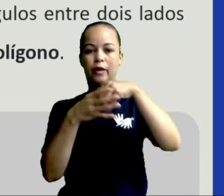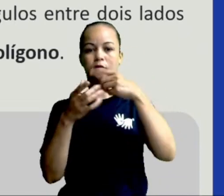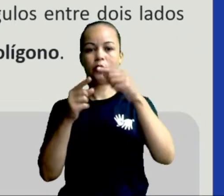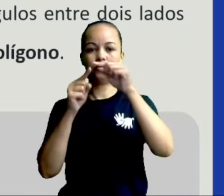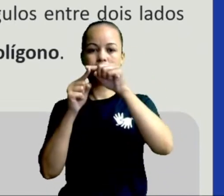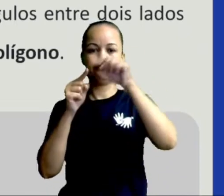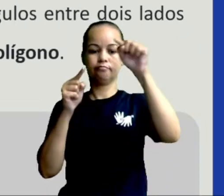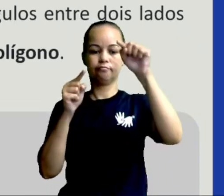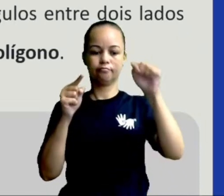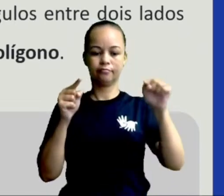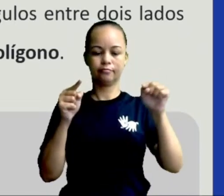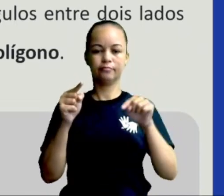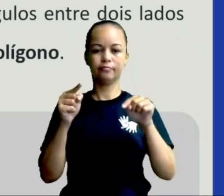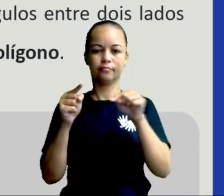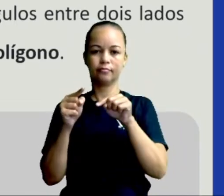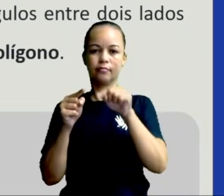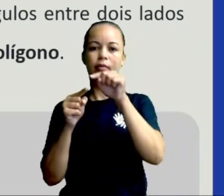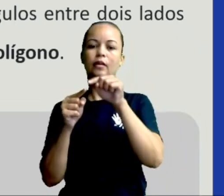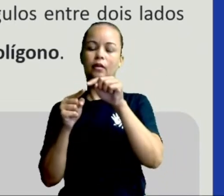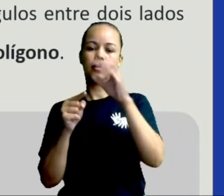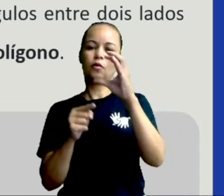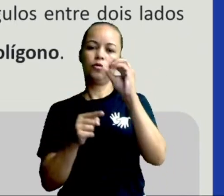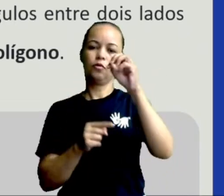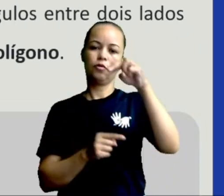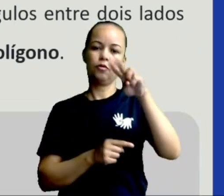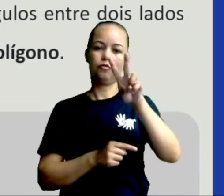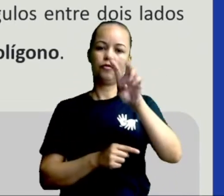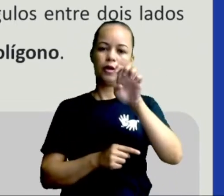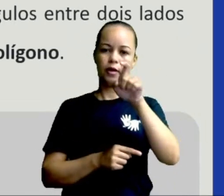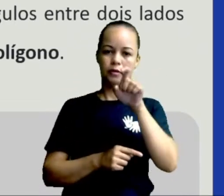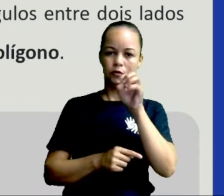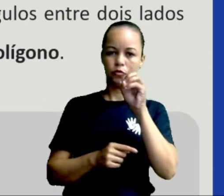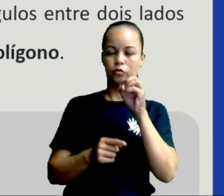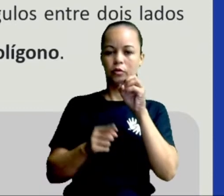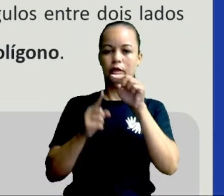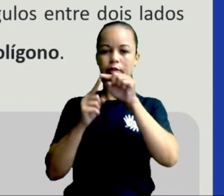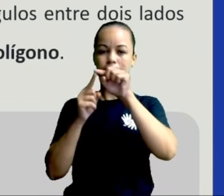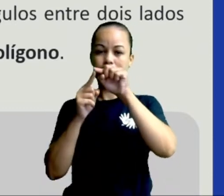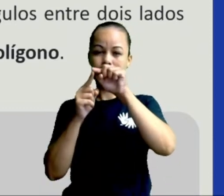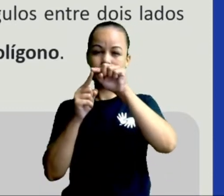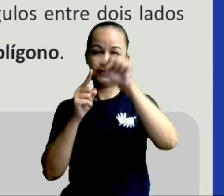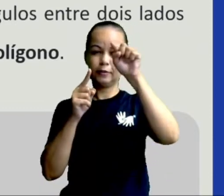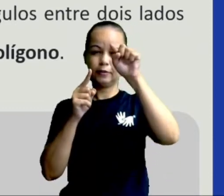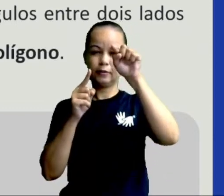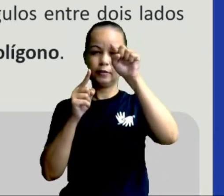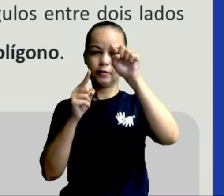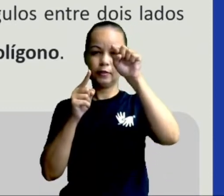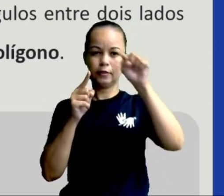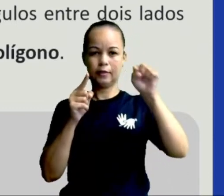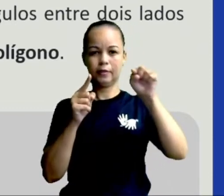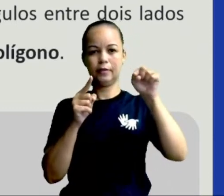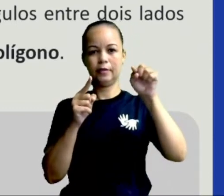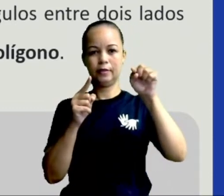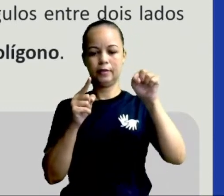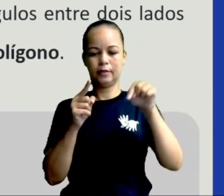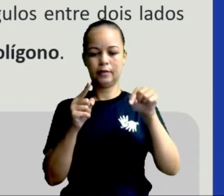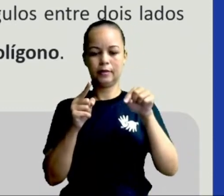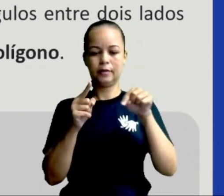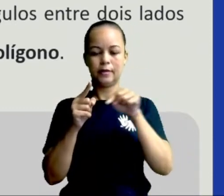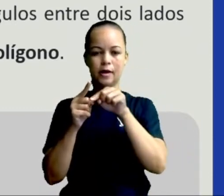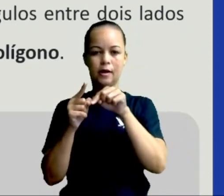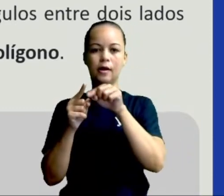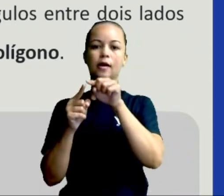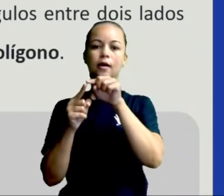Então, cada segmento de reta desse, que vai se juntando, se encontrando, né, num vértice, eles se encontram